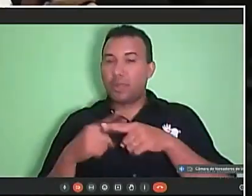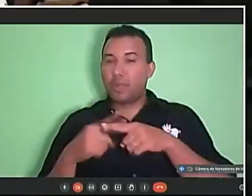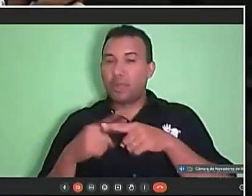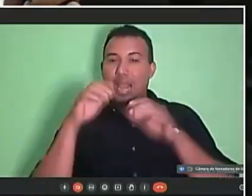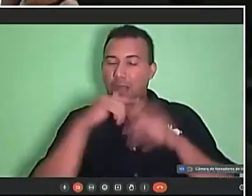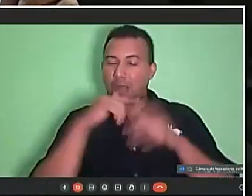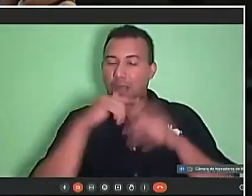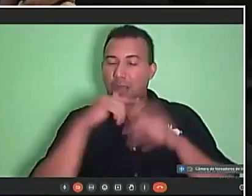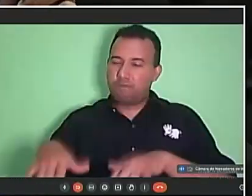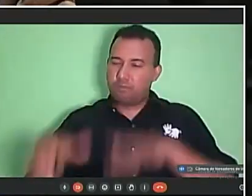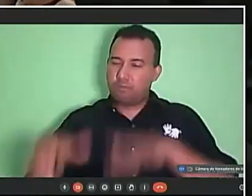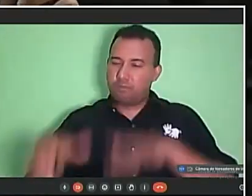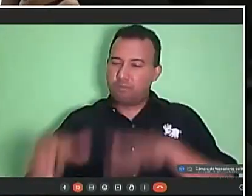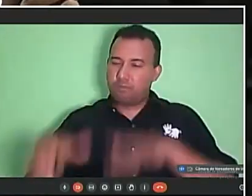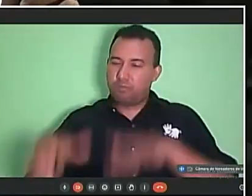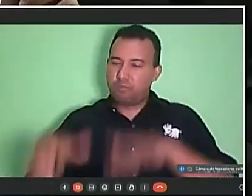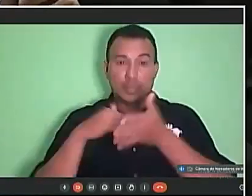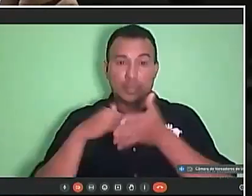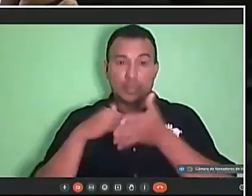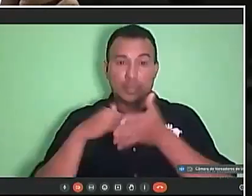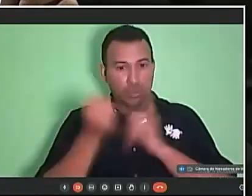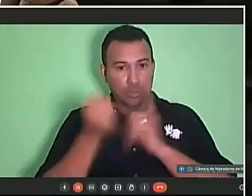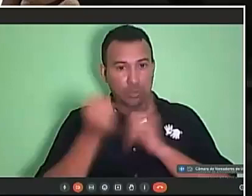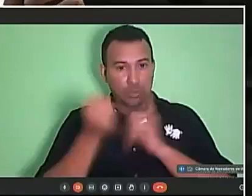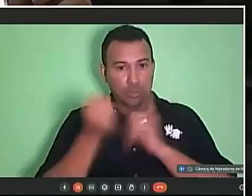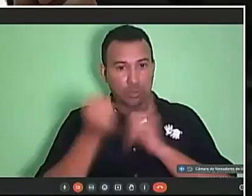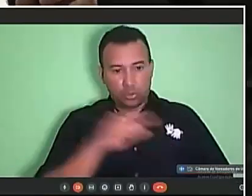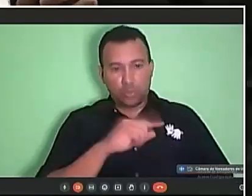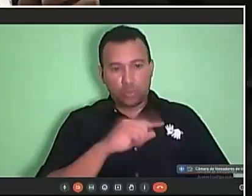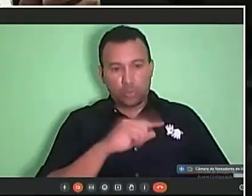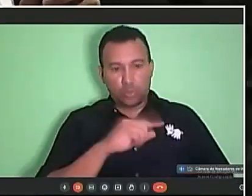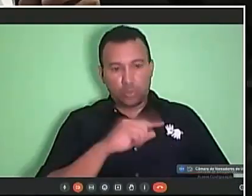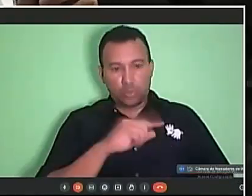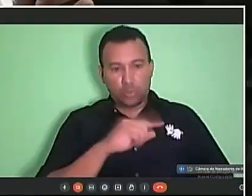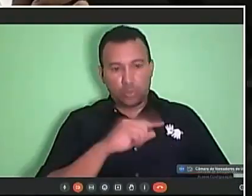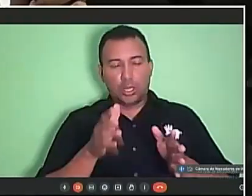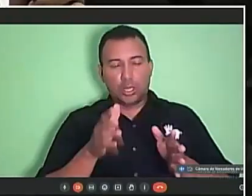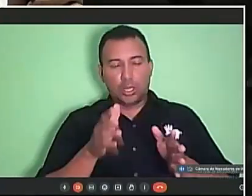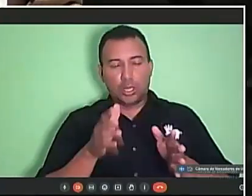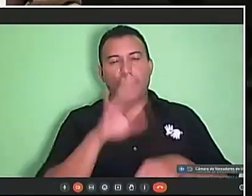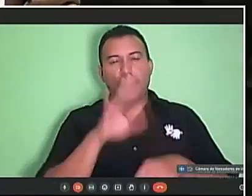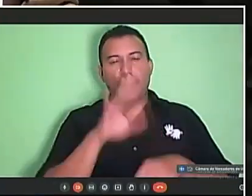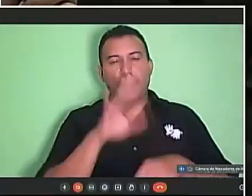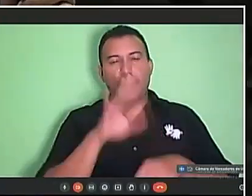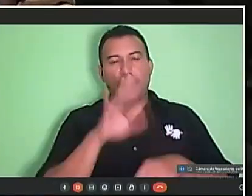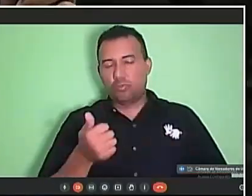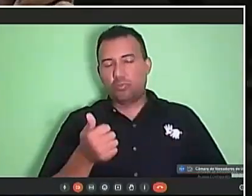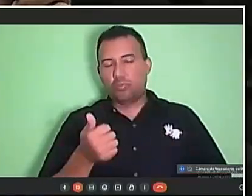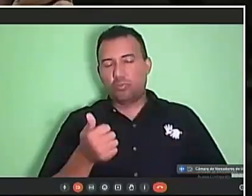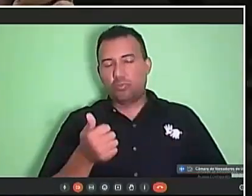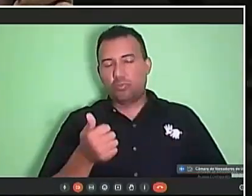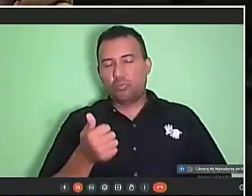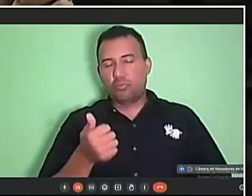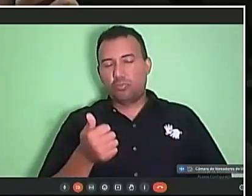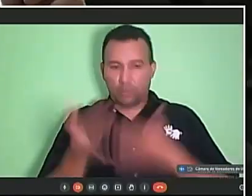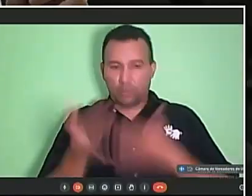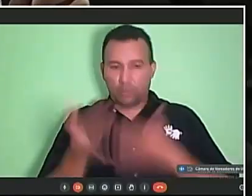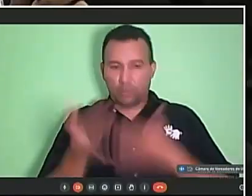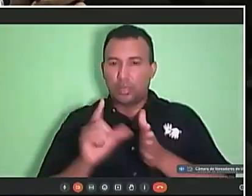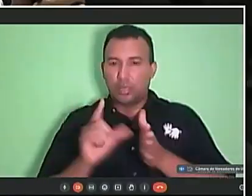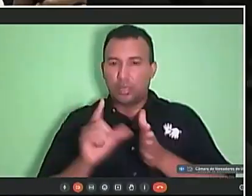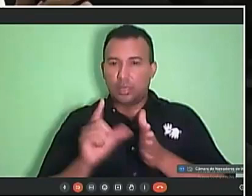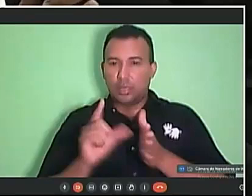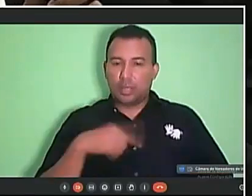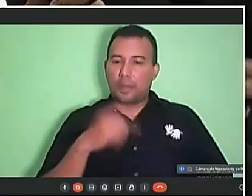nós fechamos o número, foram mais de 21 mil atendimentos que foram dados. Nós tínhamos 1.200 pessoas nos